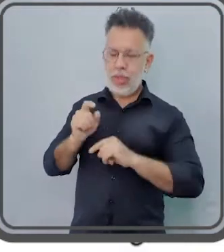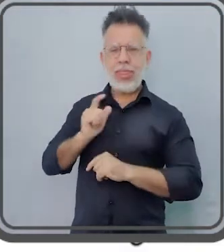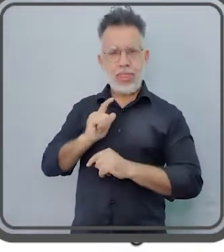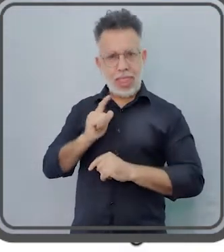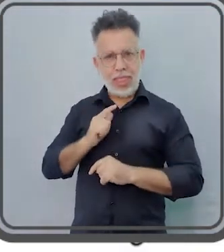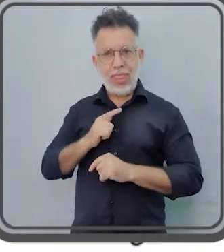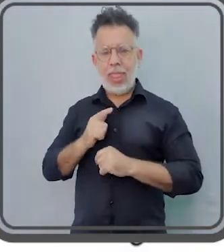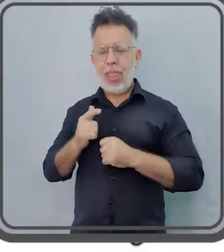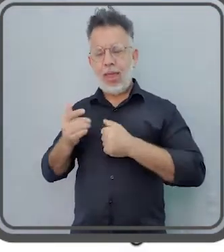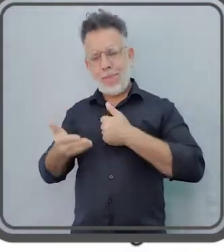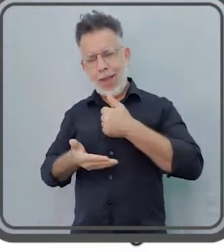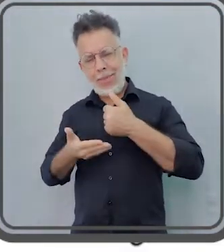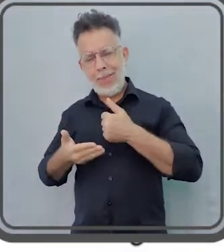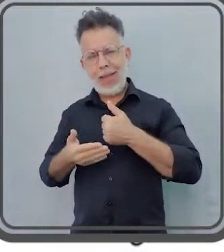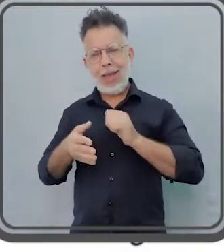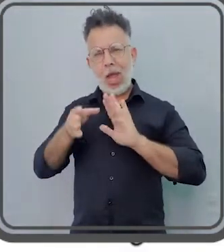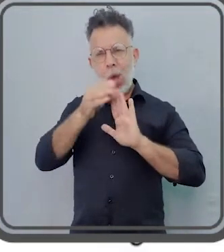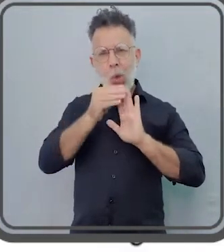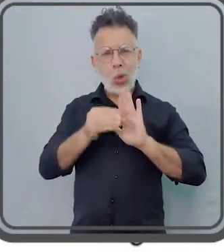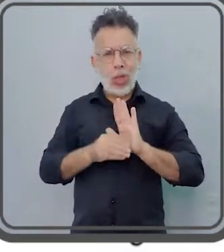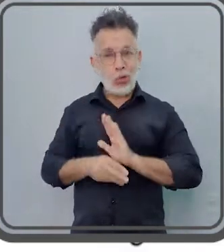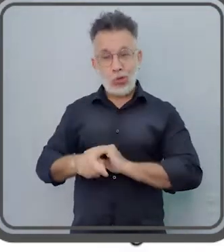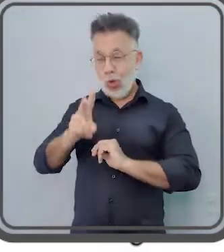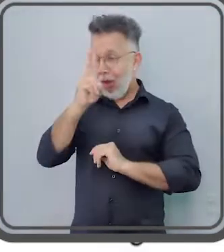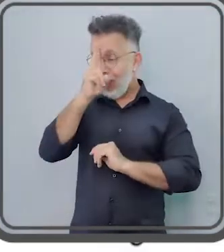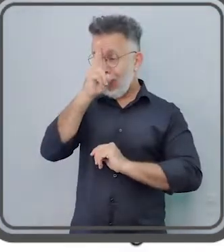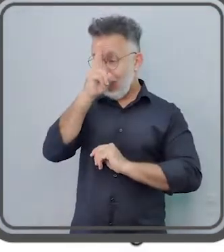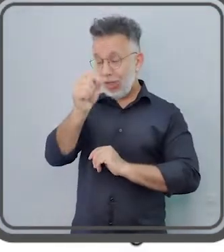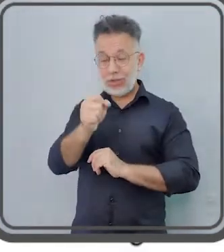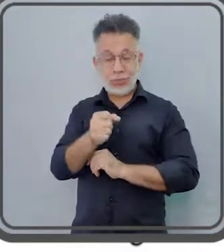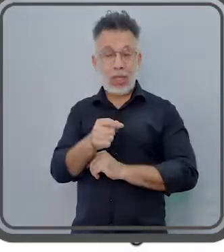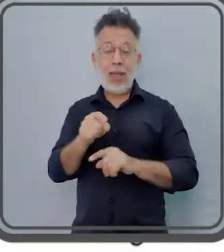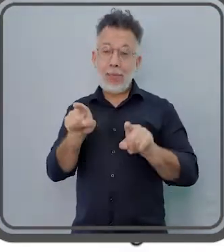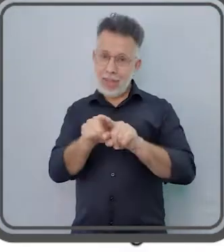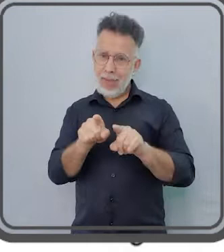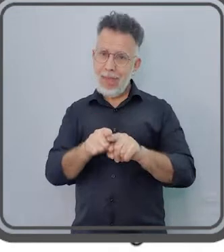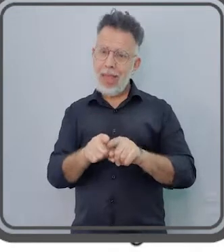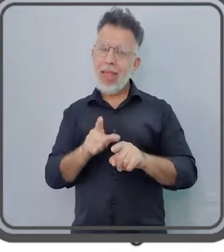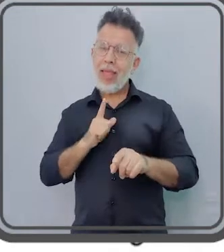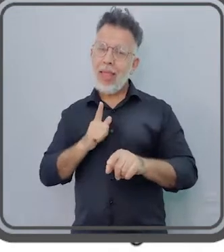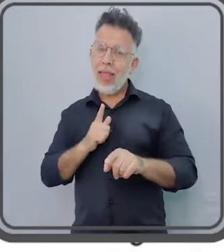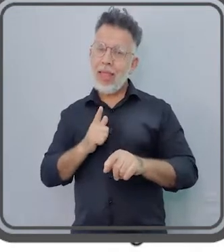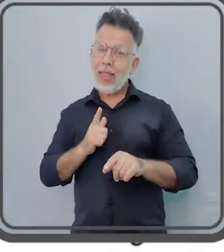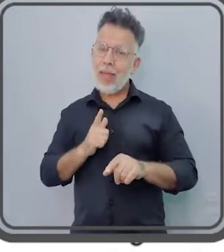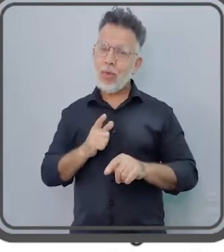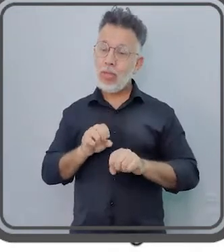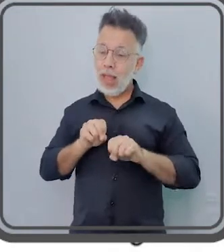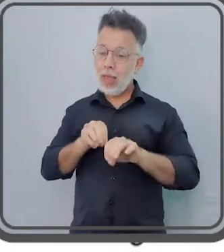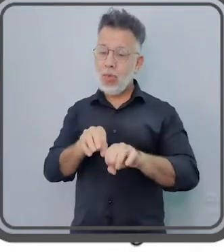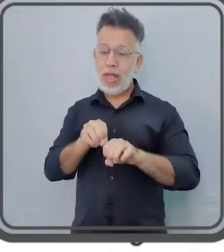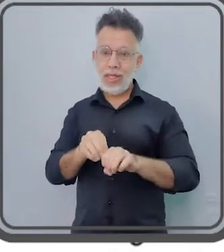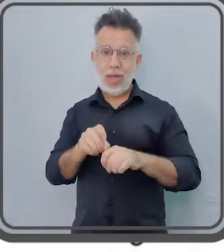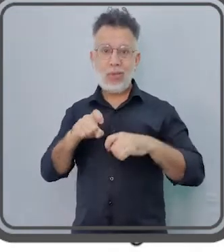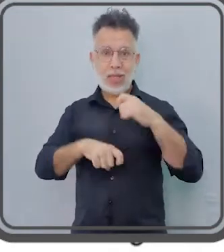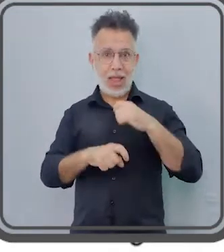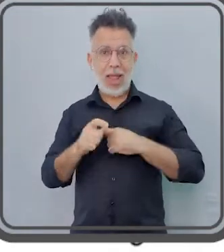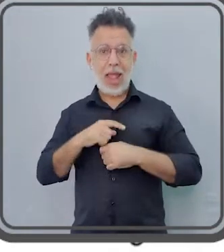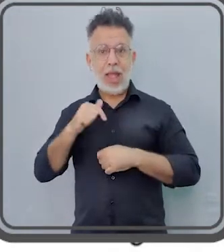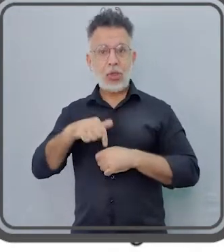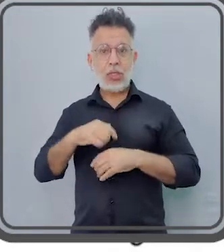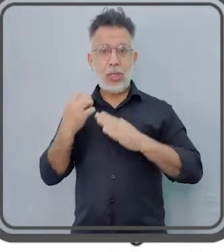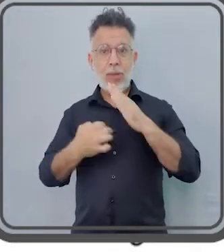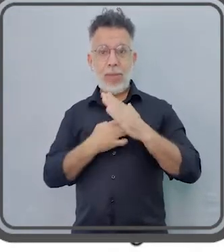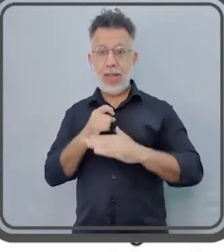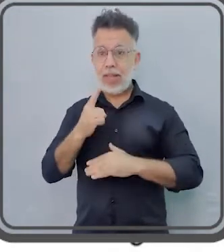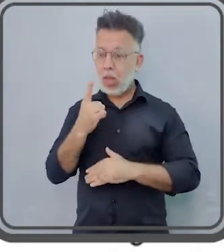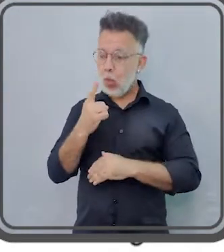Fio, a gente tem um pilar de conteúdo que é muito forte, né? Porque passa também pela educação sexual. Então, a Fio tem um ano de operação, a gente